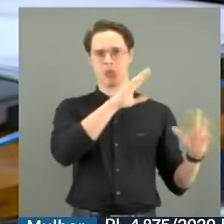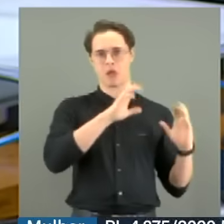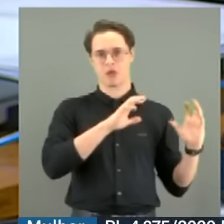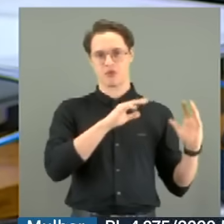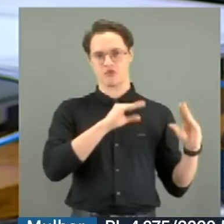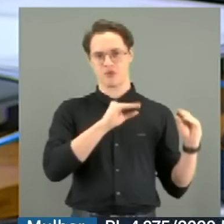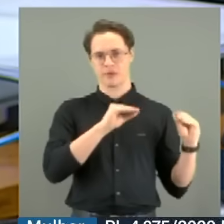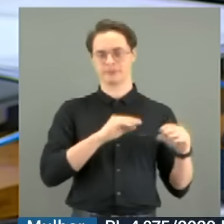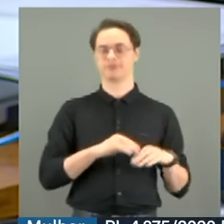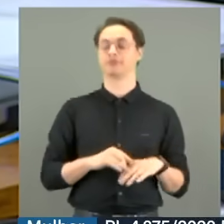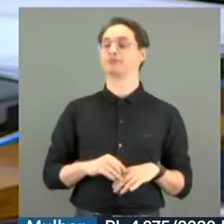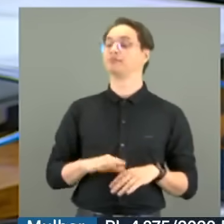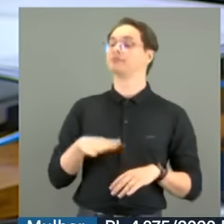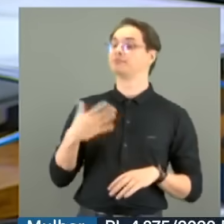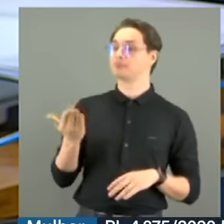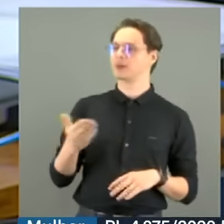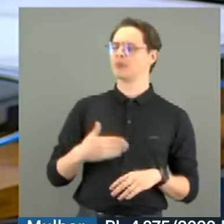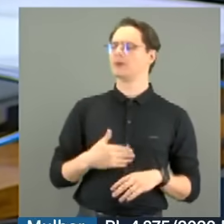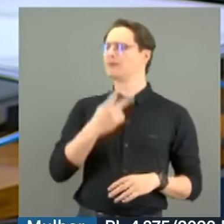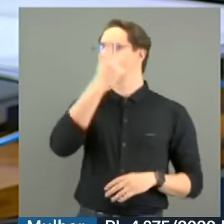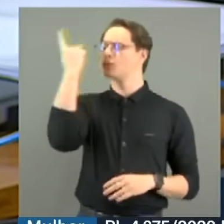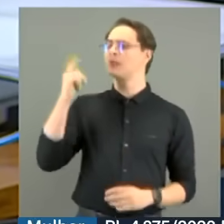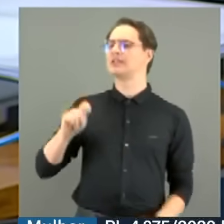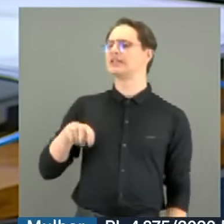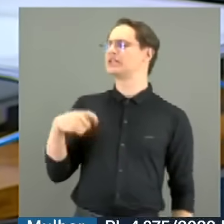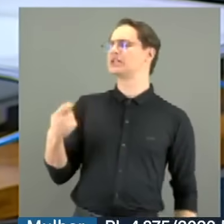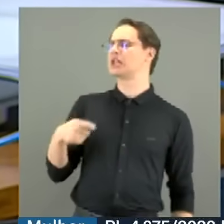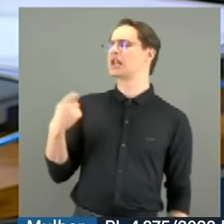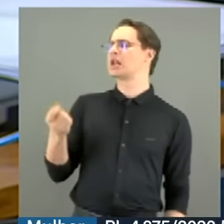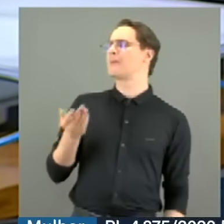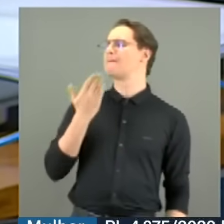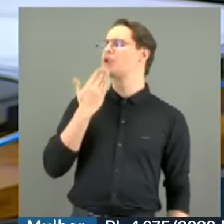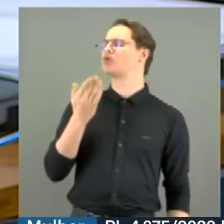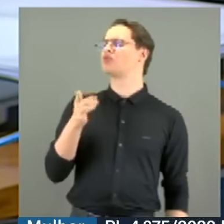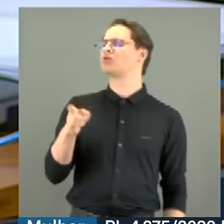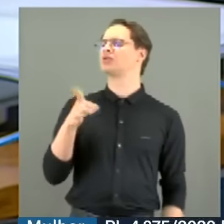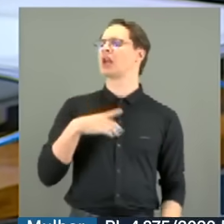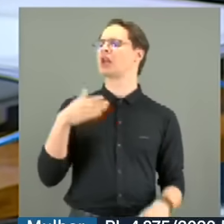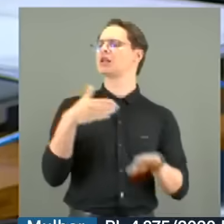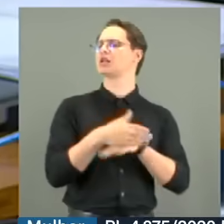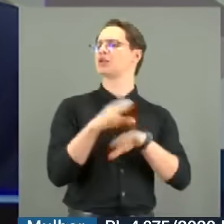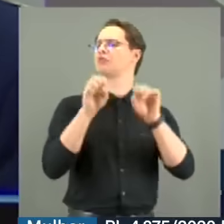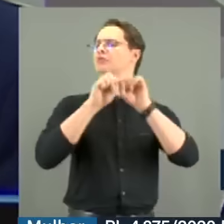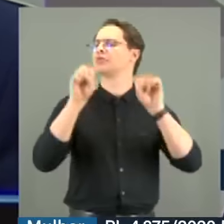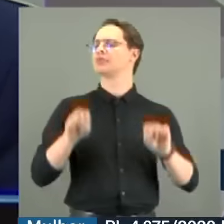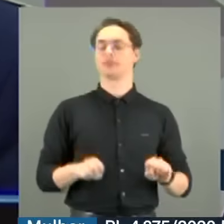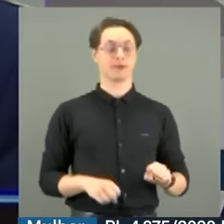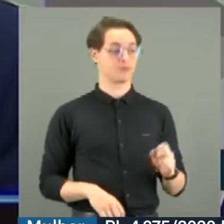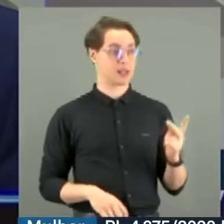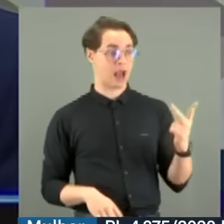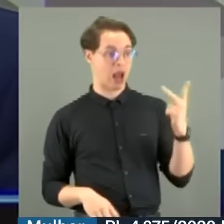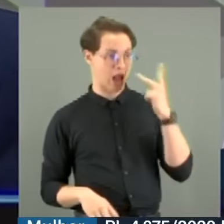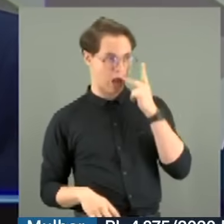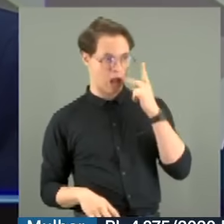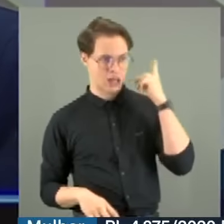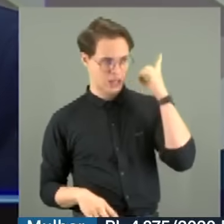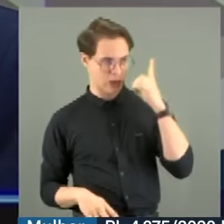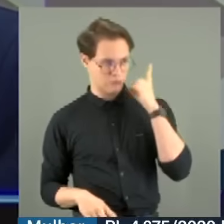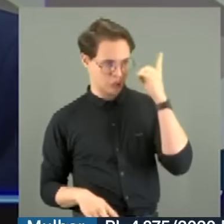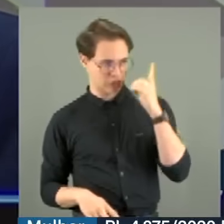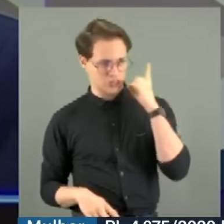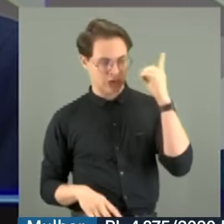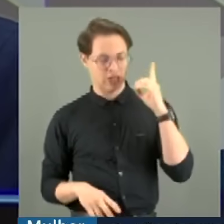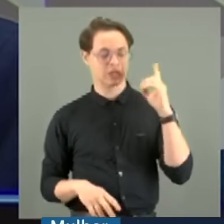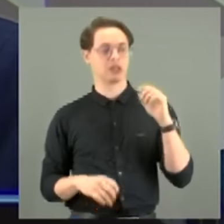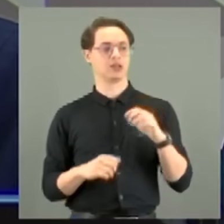Quem pediu para o senhor tentar fraudar esse sistema? A Carla Zambelli e, por ordem